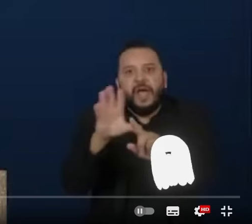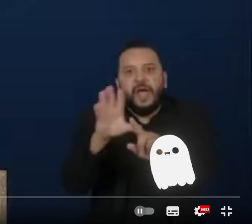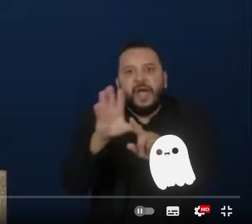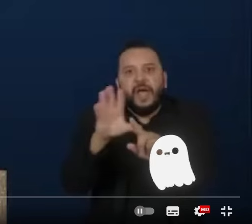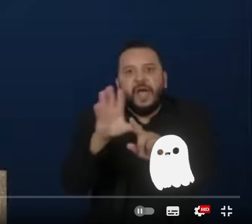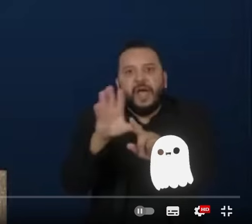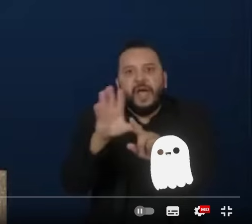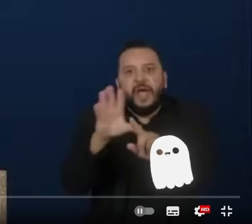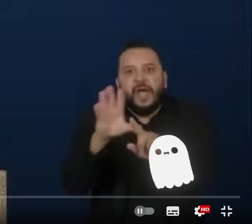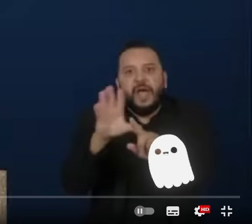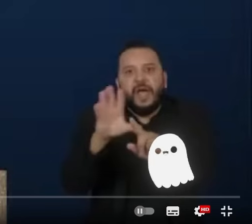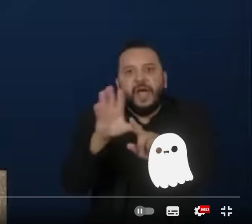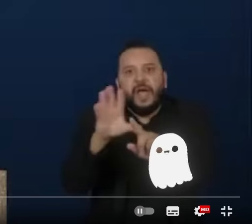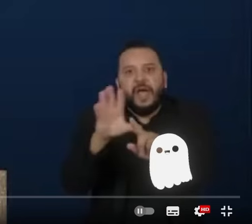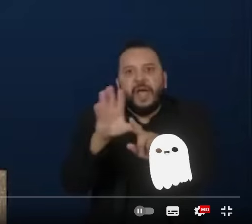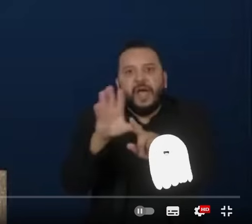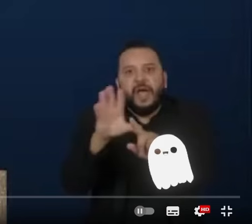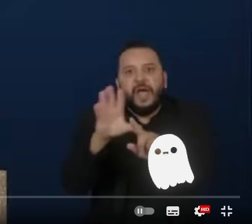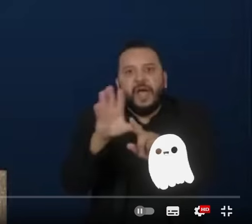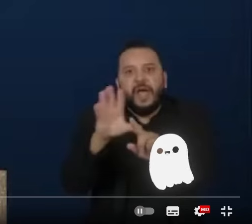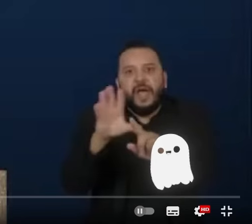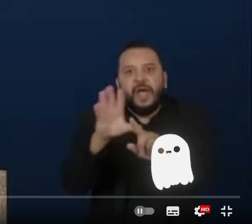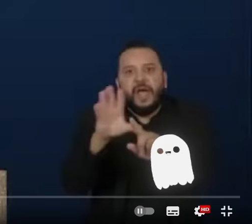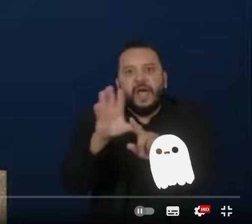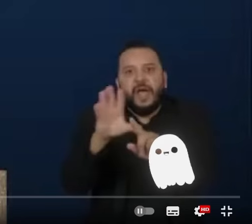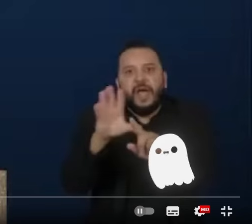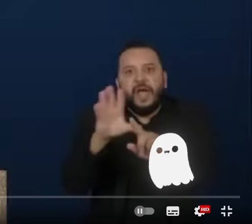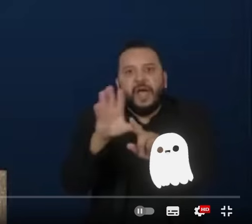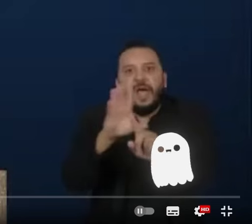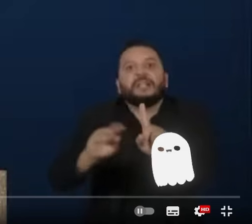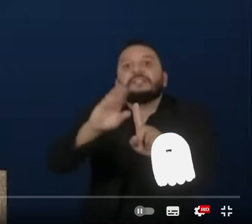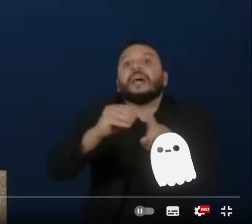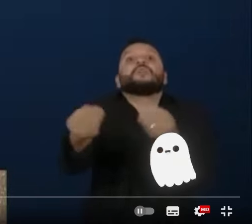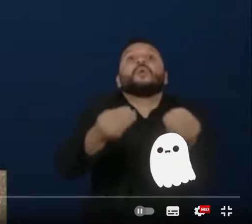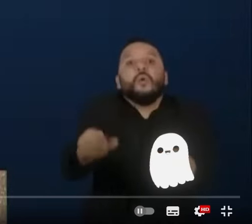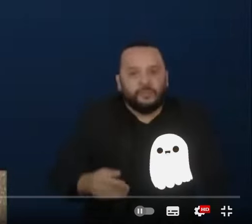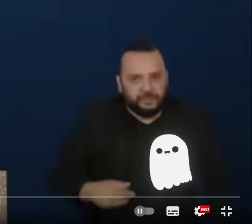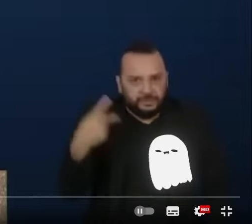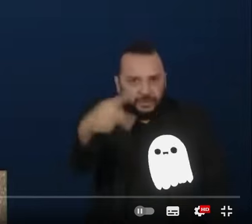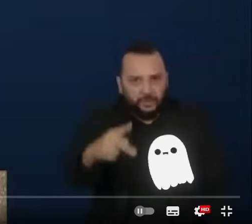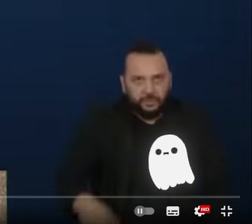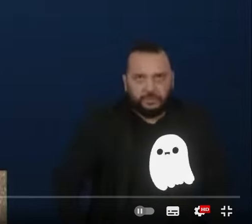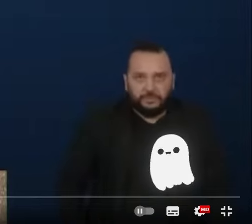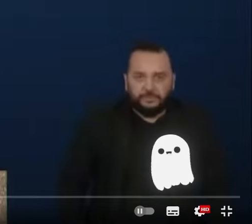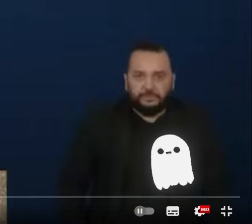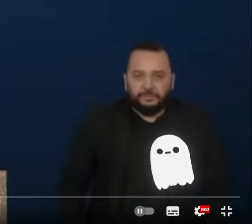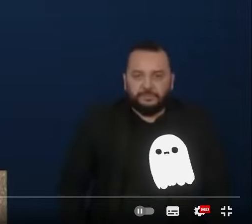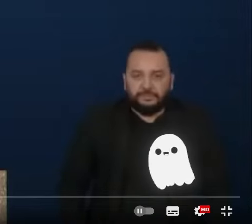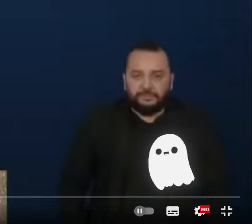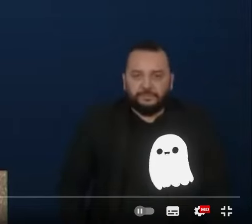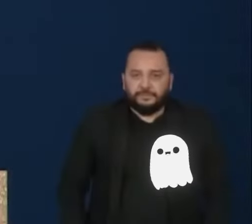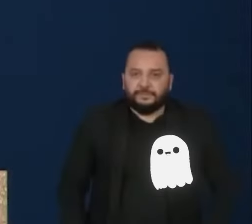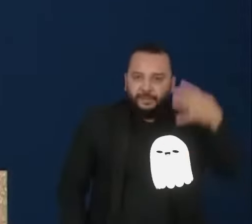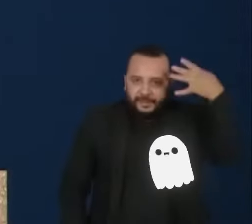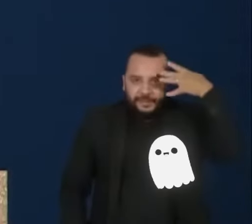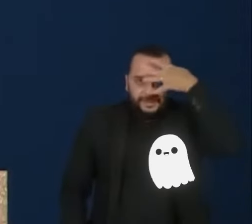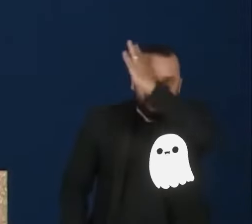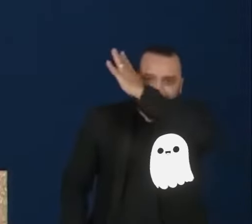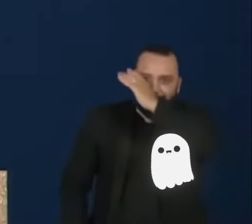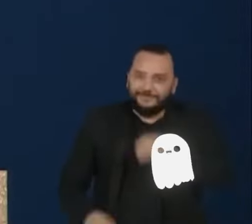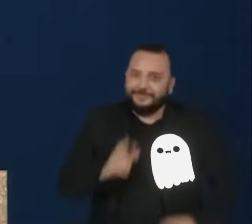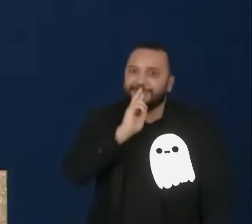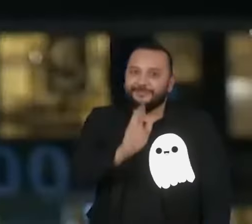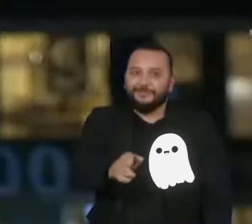falar, gente, de assédio e de estupro? Como ele tá preparado? Candidato da Atena tem 30 segundos para